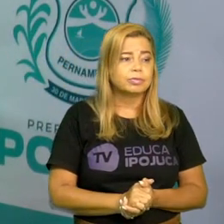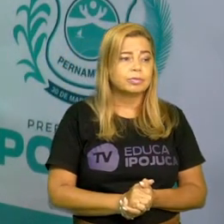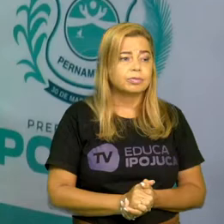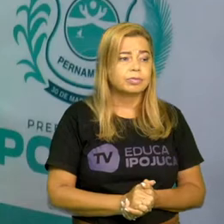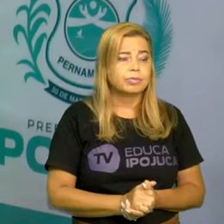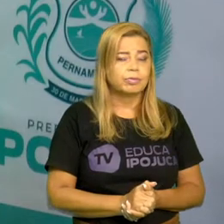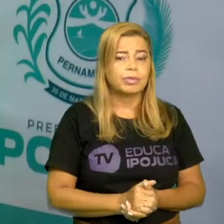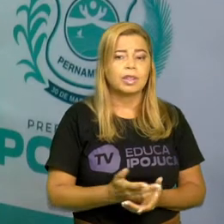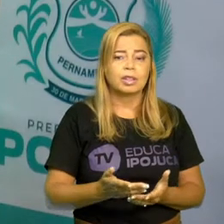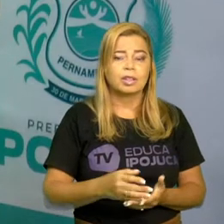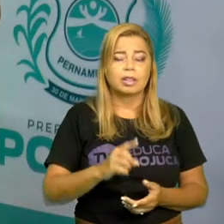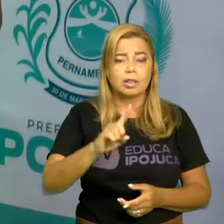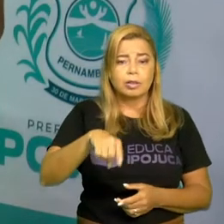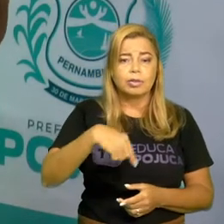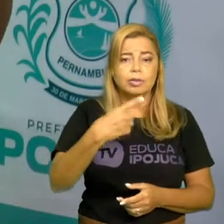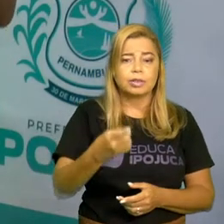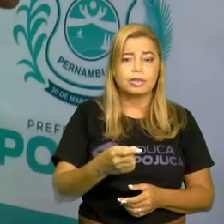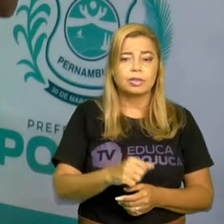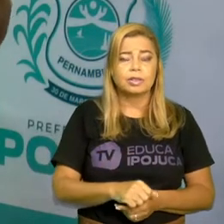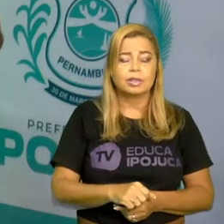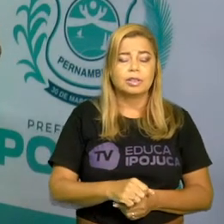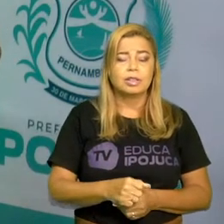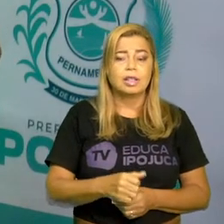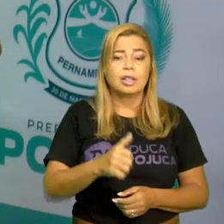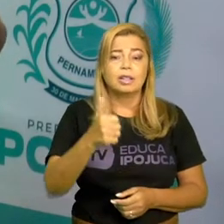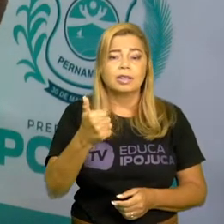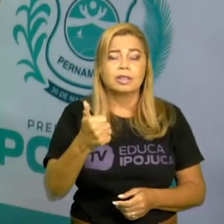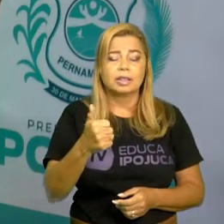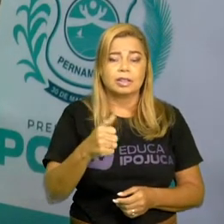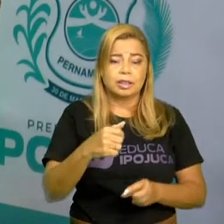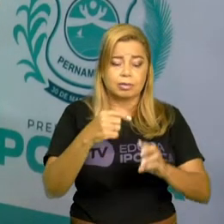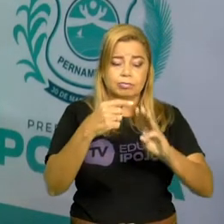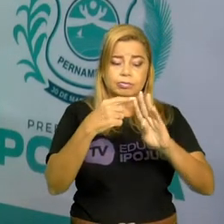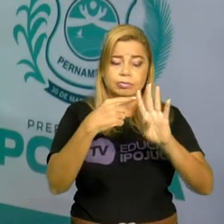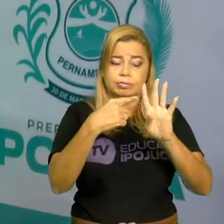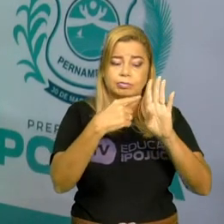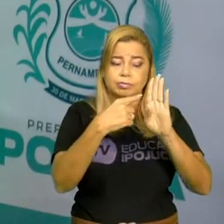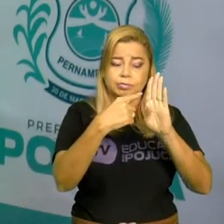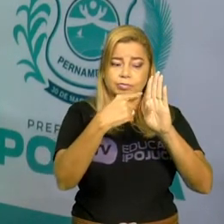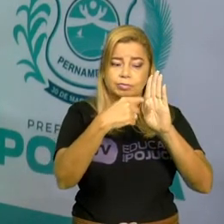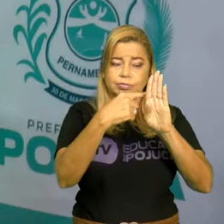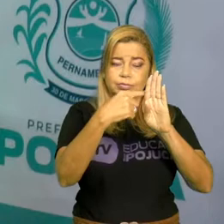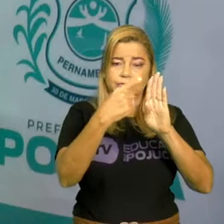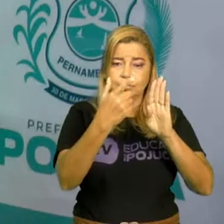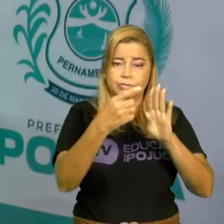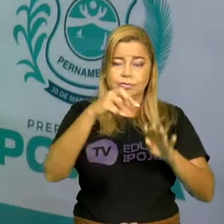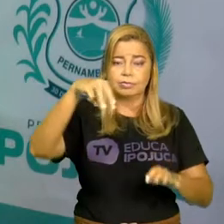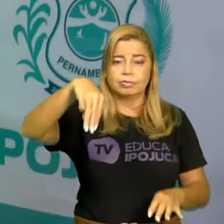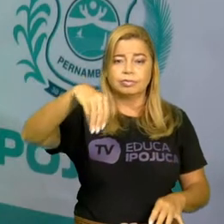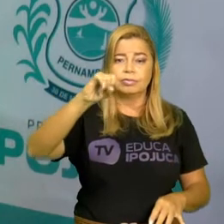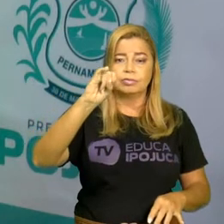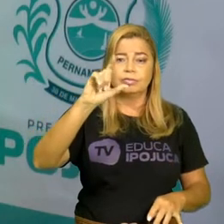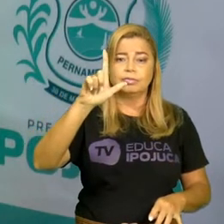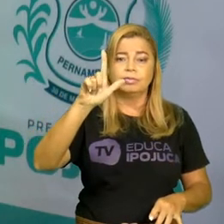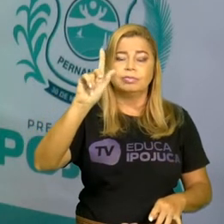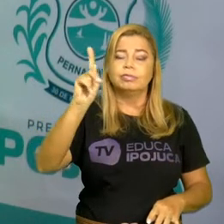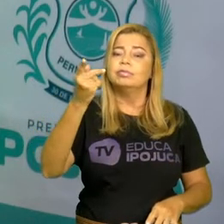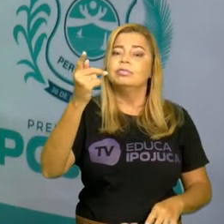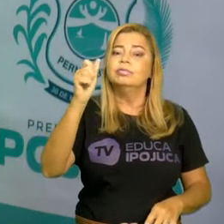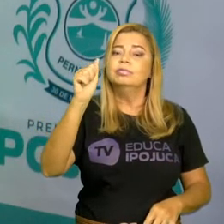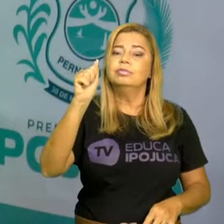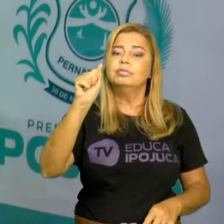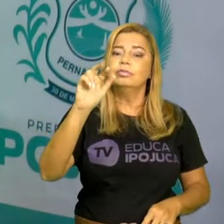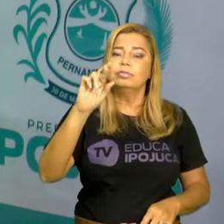eu tenho DM, dezena de milhar. Aí você vai contar que você tem 5 bolinhas.